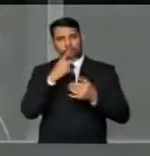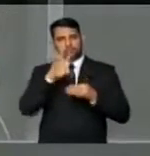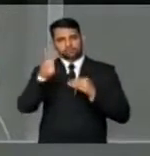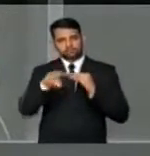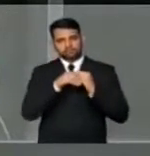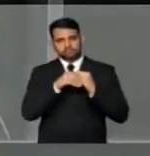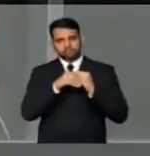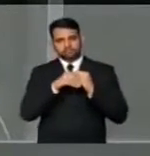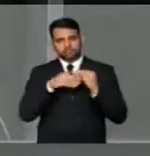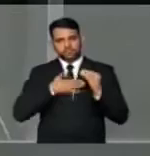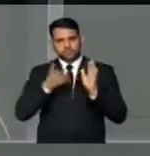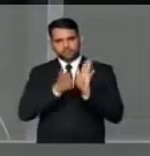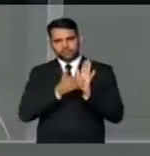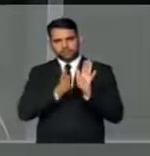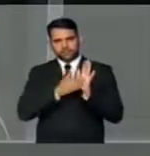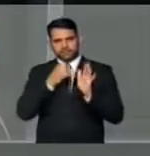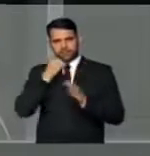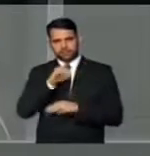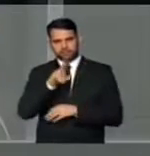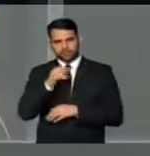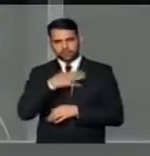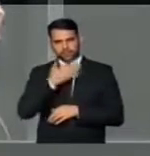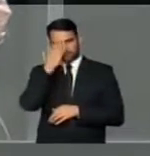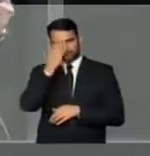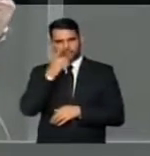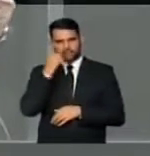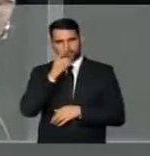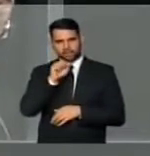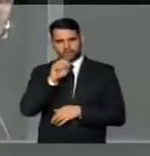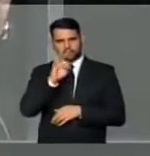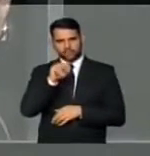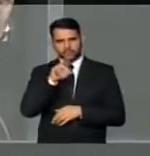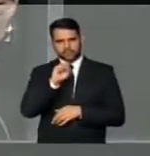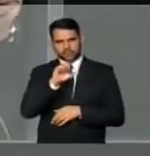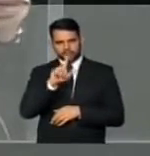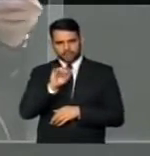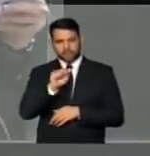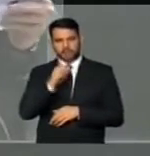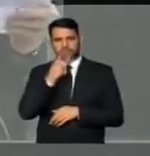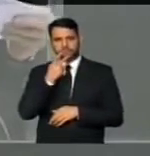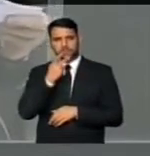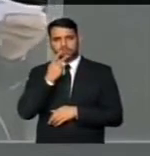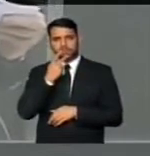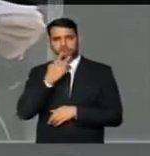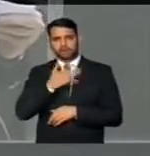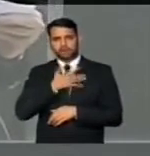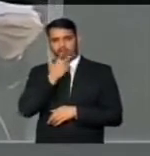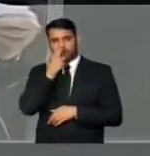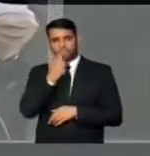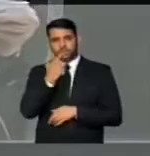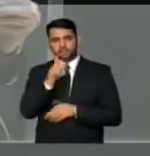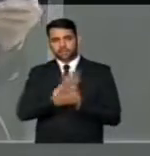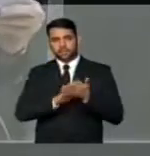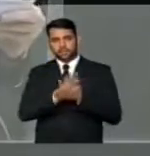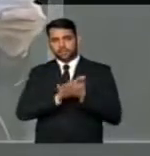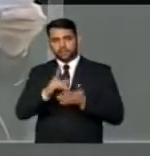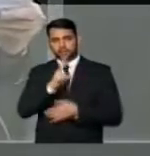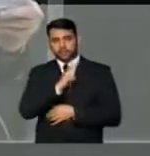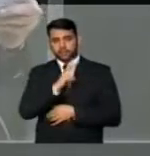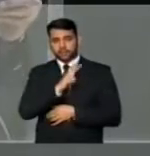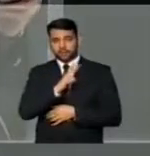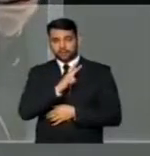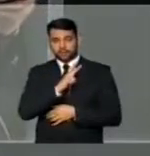só dizer... Parabéns, deputado Ivan. Eu quero agradecer também ao deputado Arnaldo Faria de Sá e dizer que eu acho que essa não é uma questão